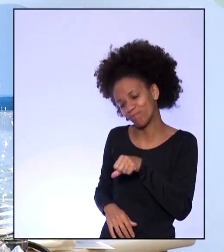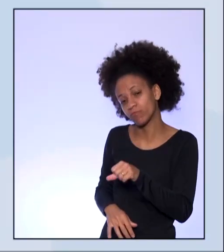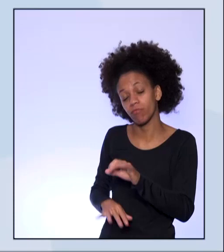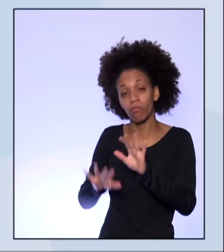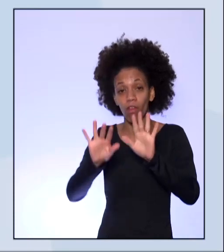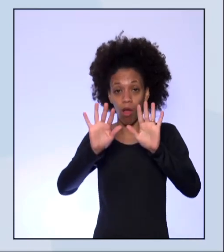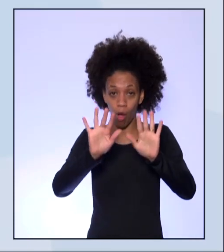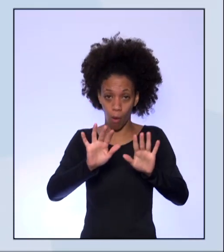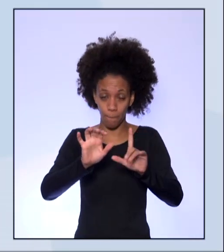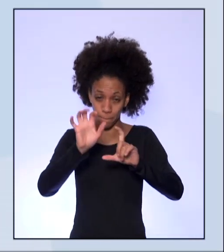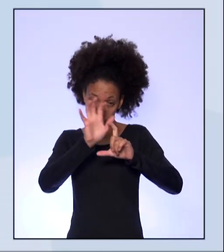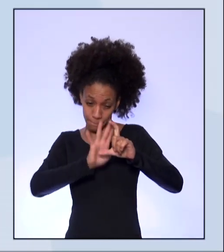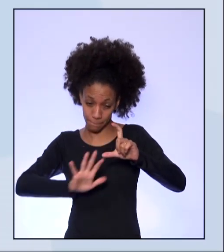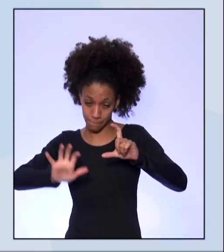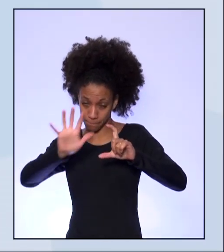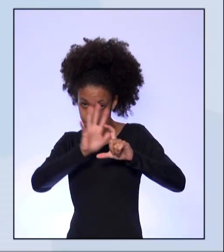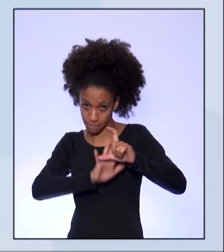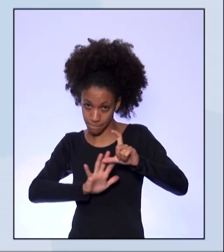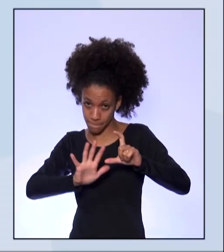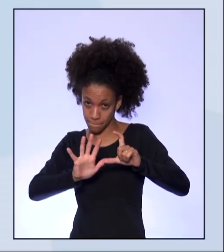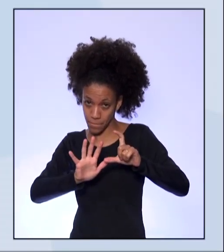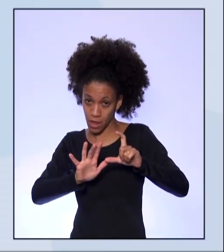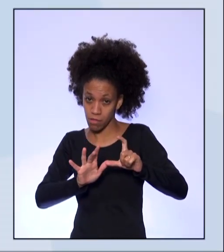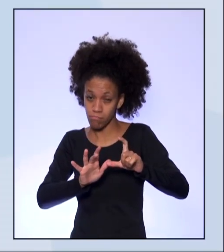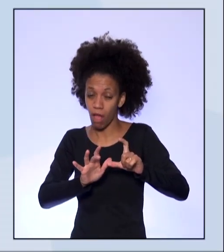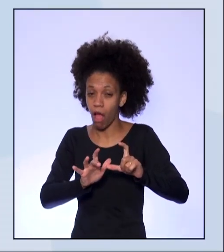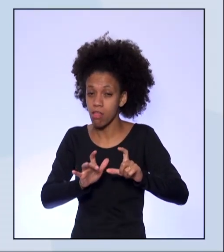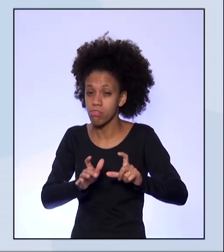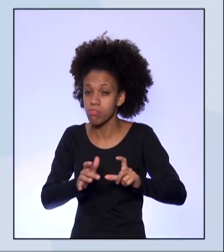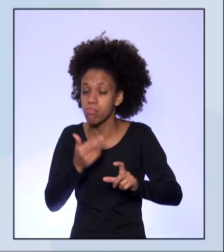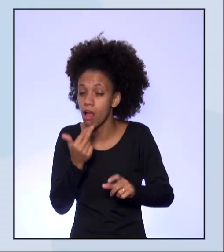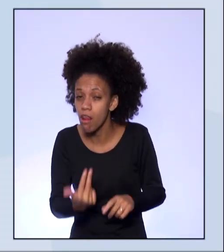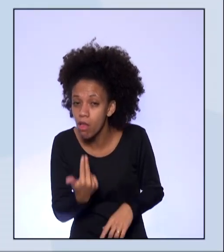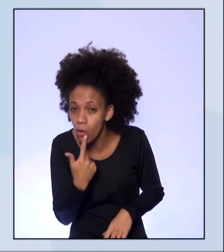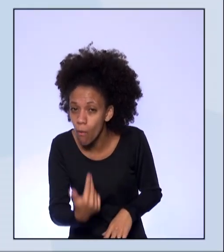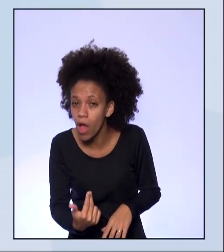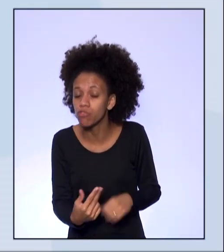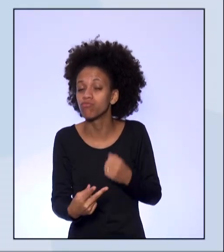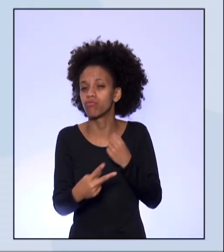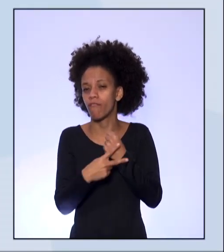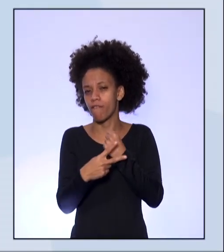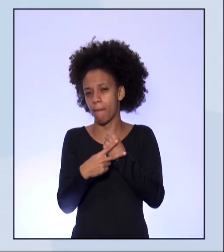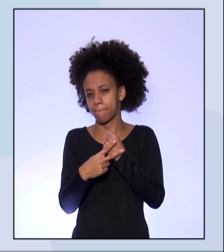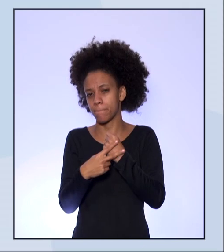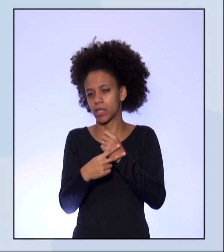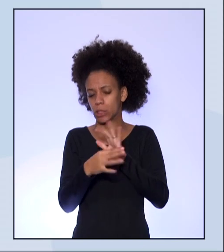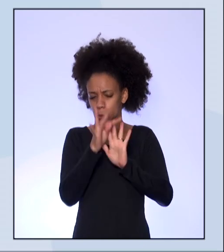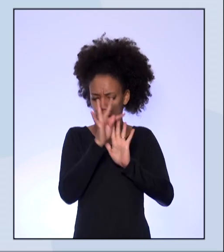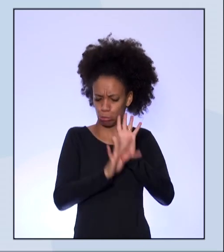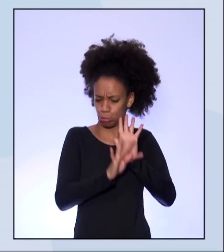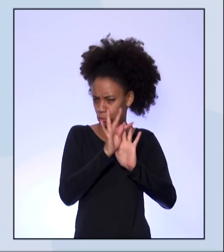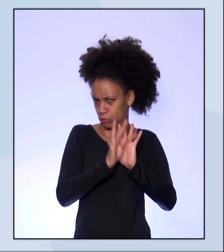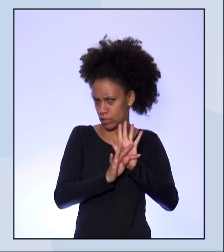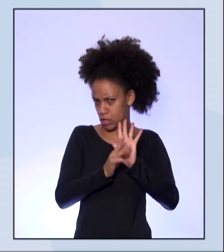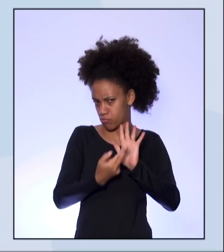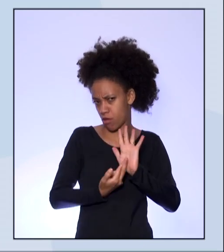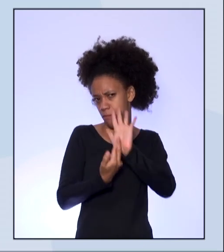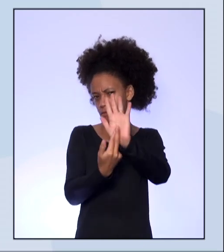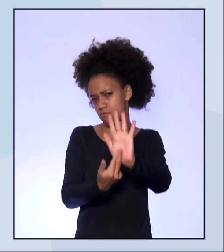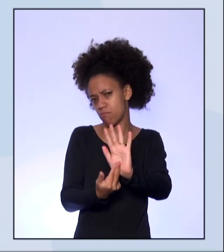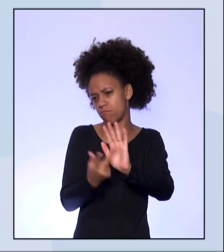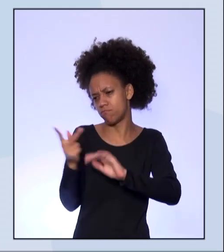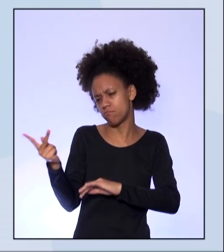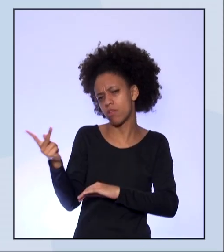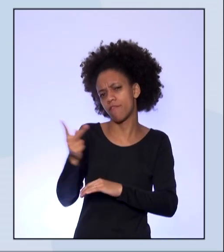Em uma charge, elementos da linguagem verbal, que é o texto escrito, que representa, por exemplo, a fala de uma